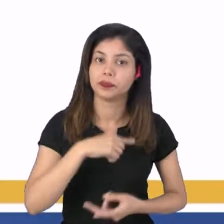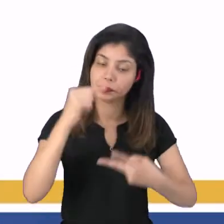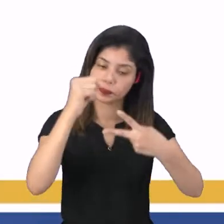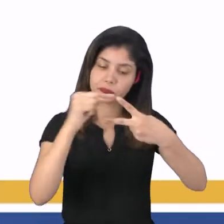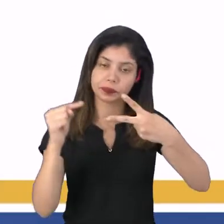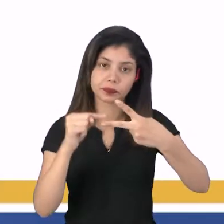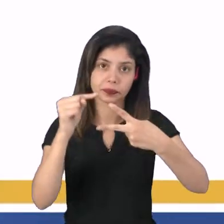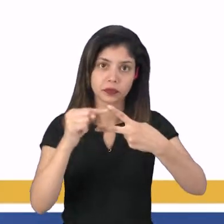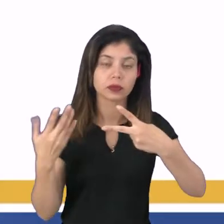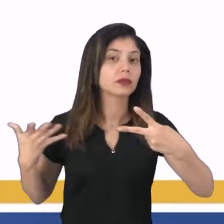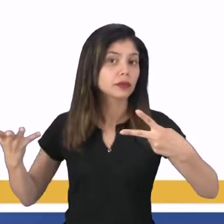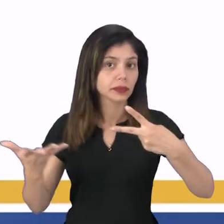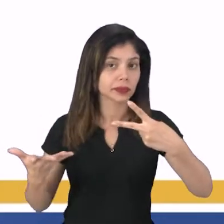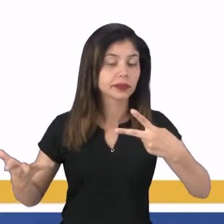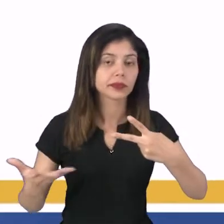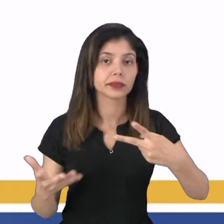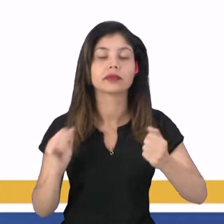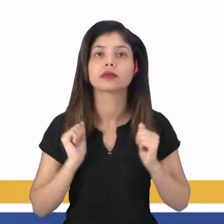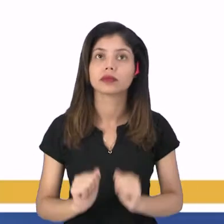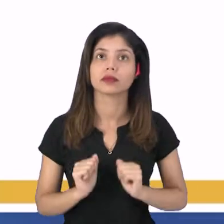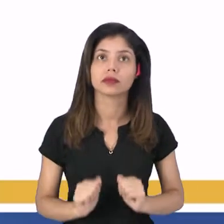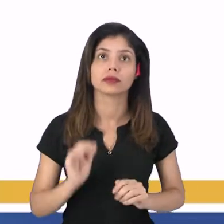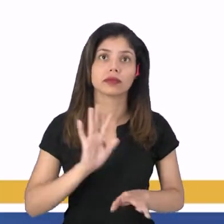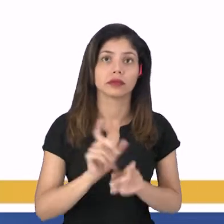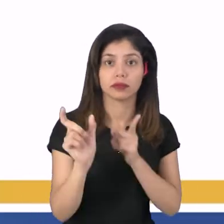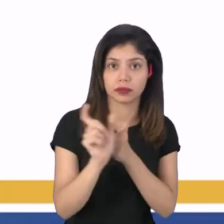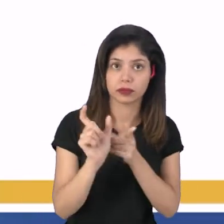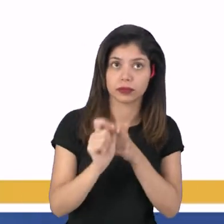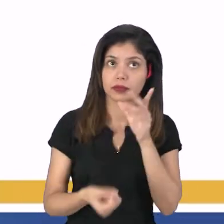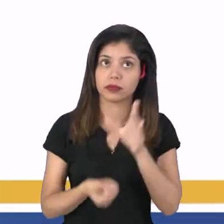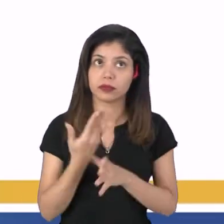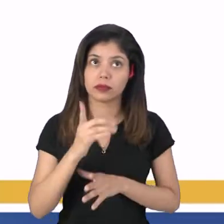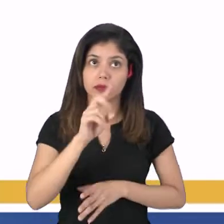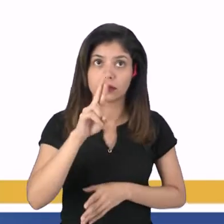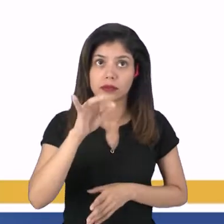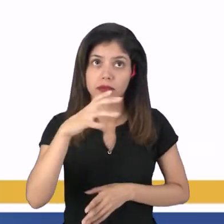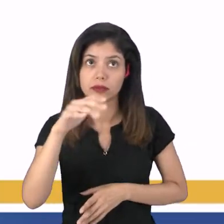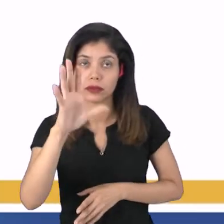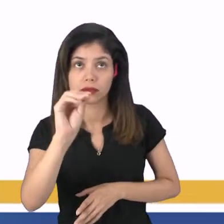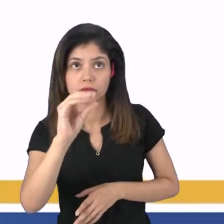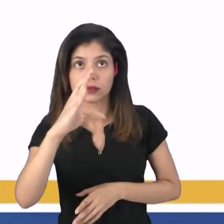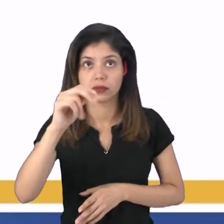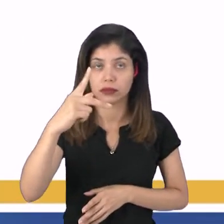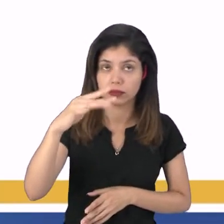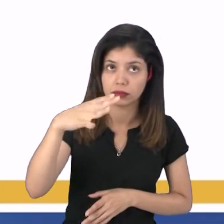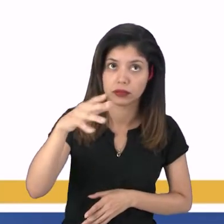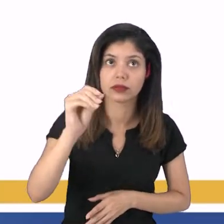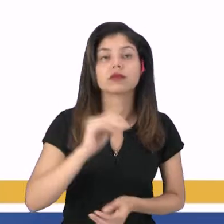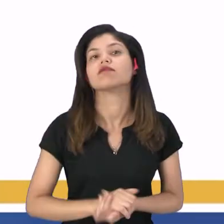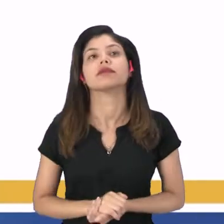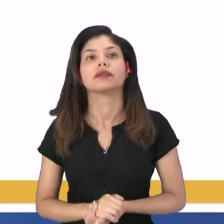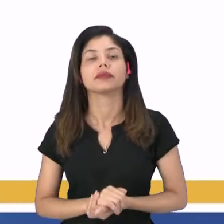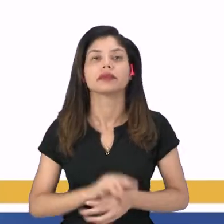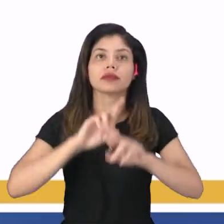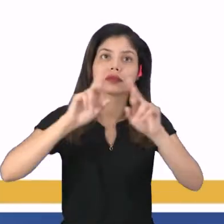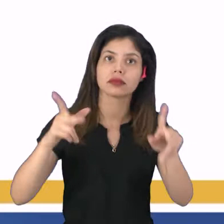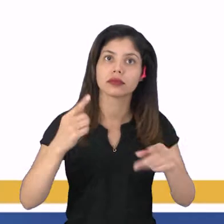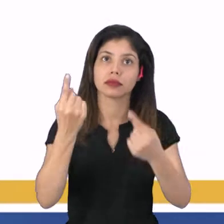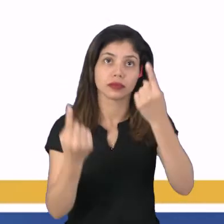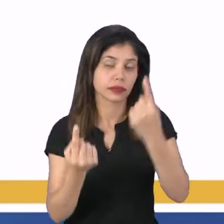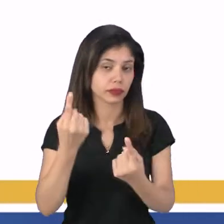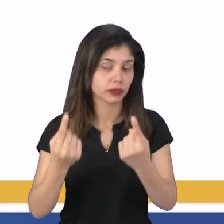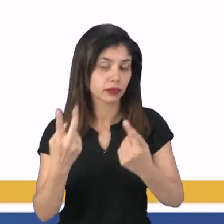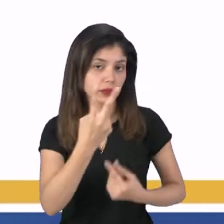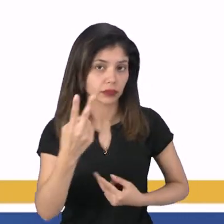Existem dois processos básicos pelos quais se formam as palavras, que é a derivação e a composição, tá? A